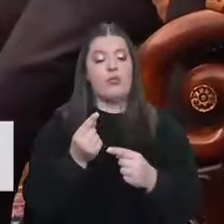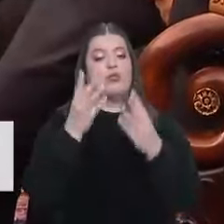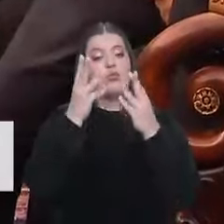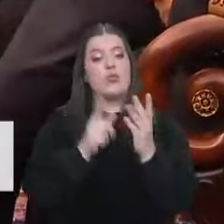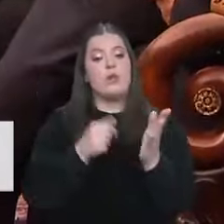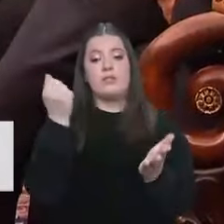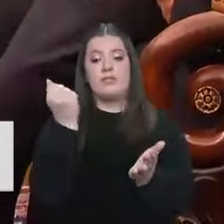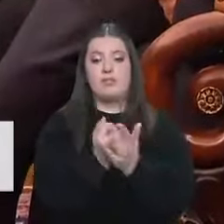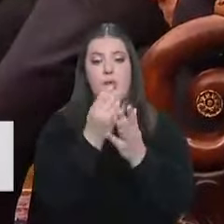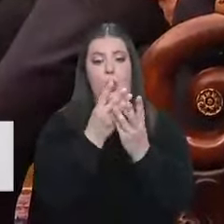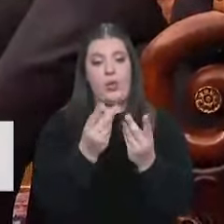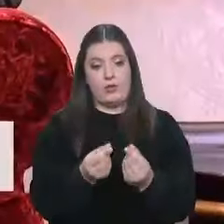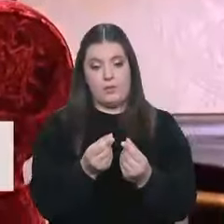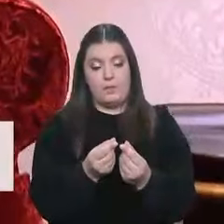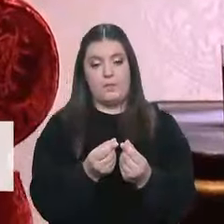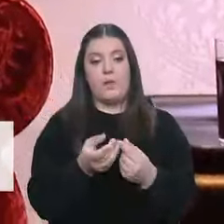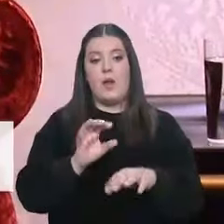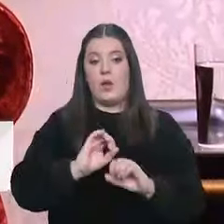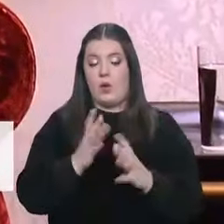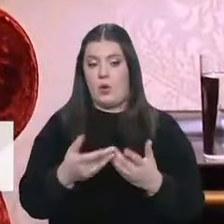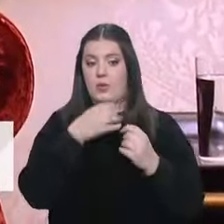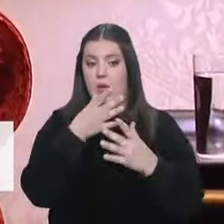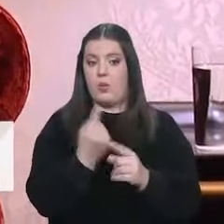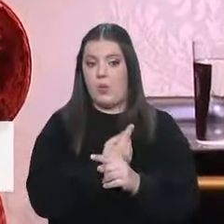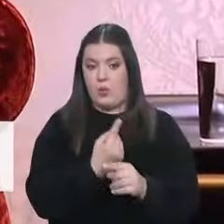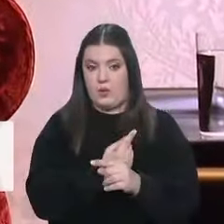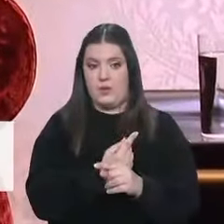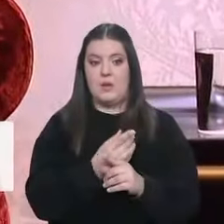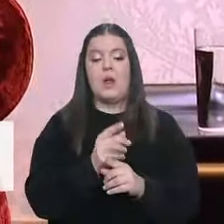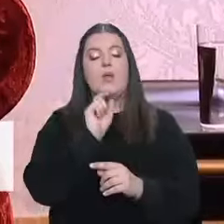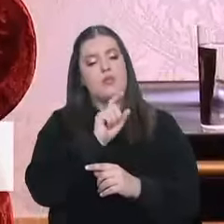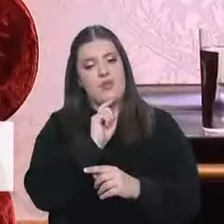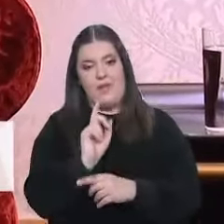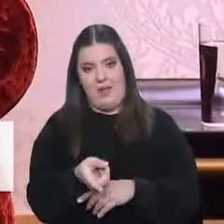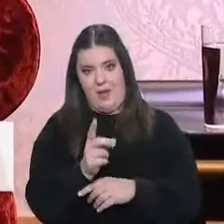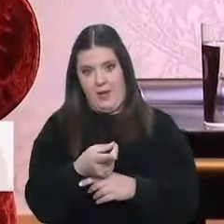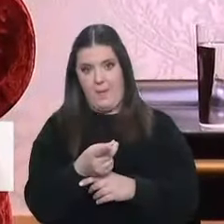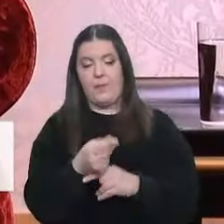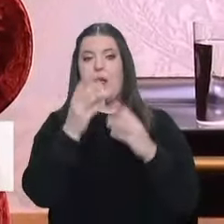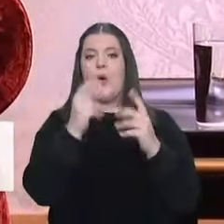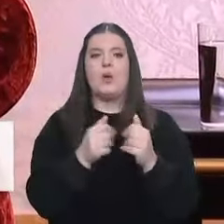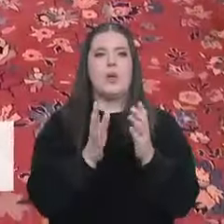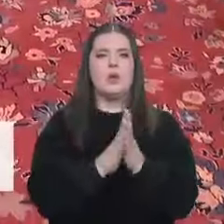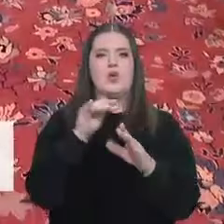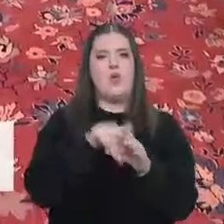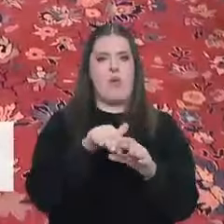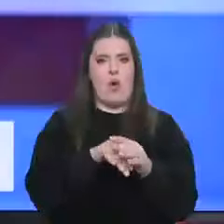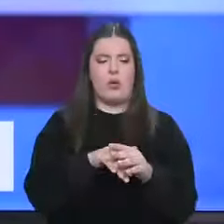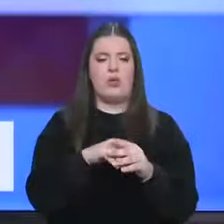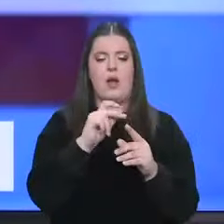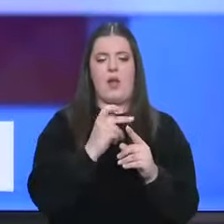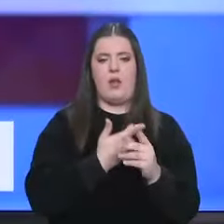resultados totalmente contados agora deixa-me esclarecer uma coisa é perfeitamente possível que contados todos os votos a AD